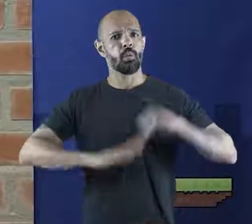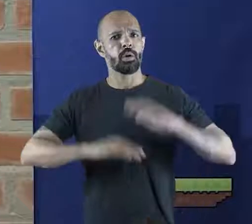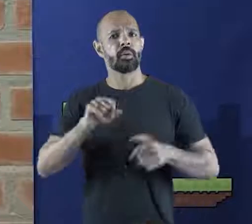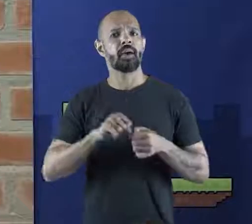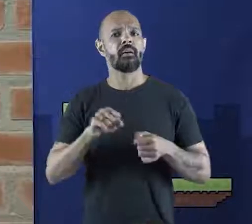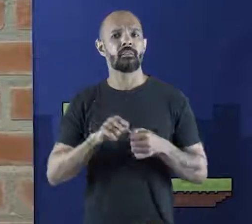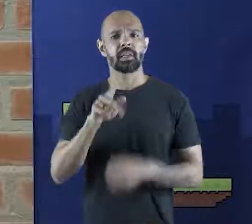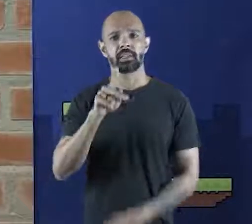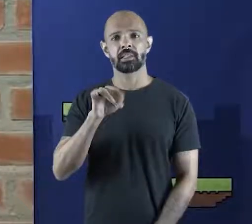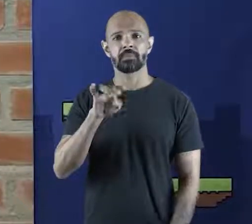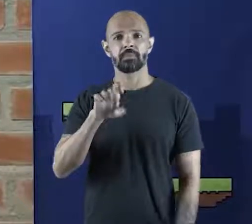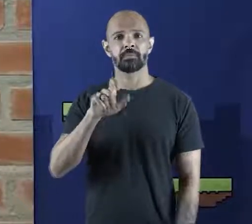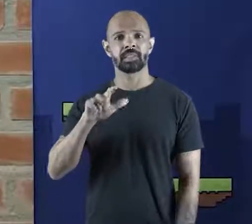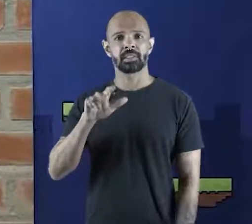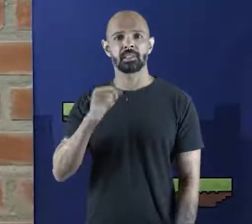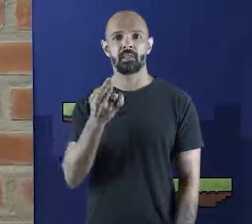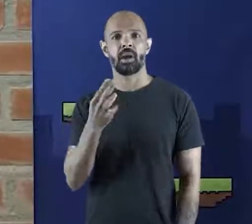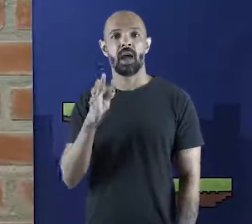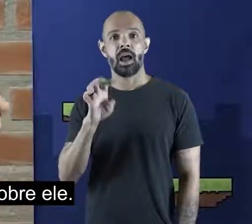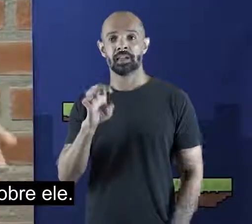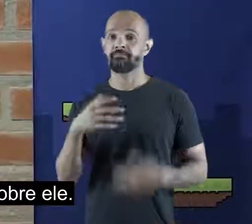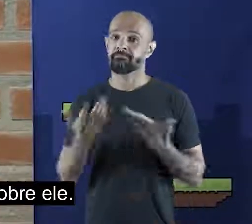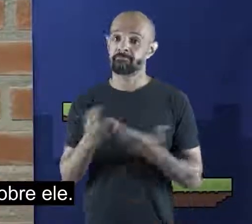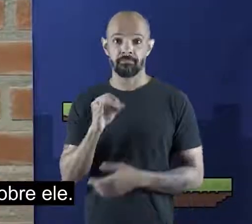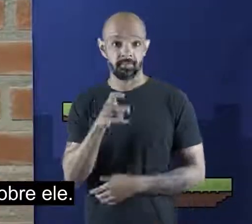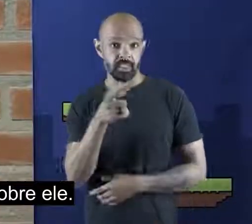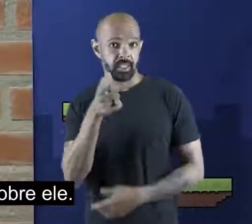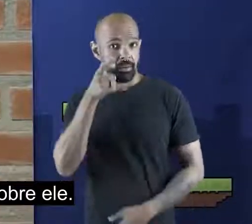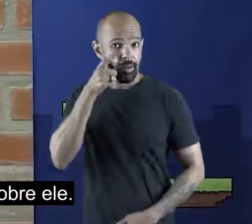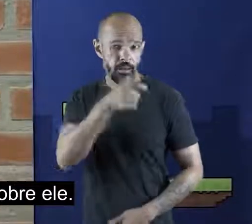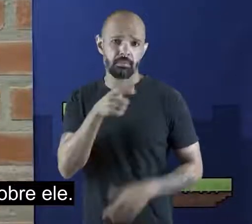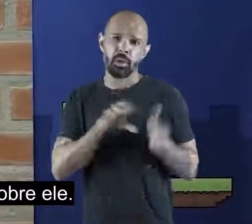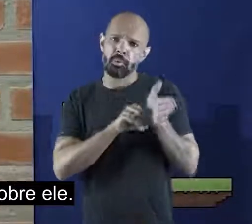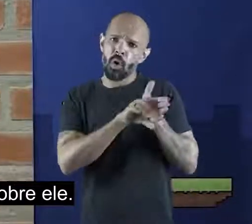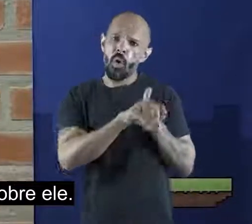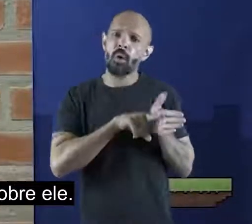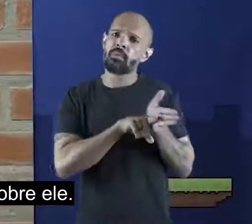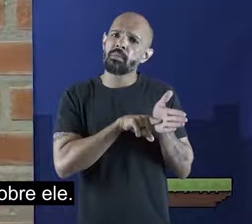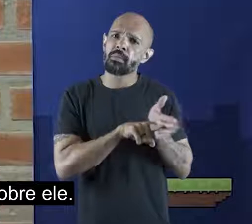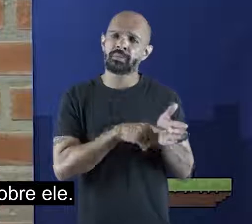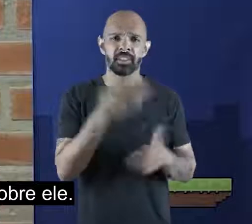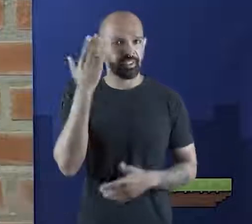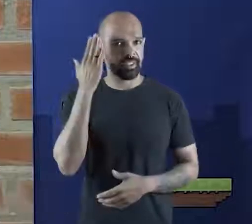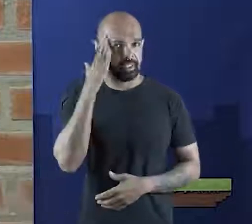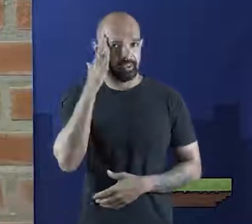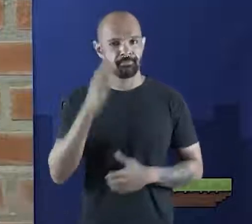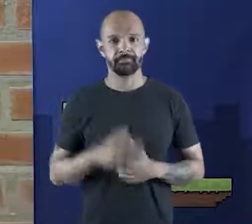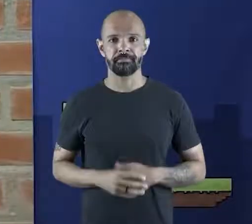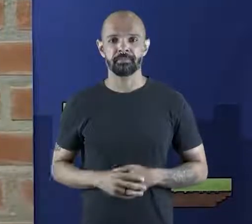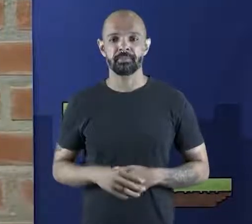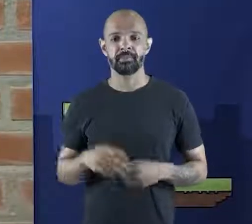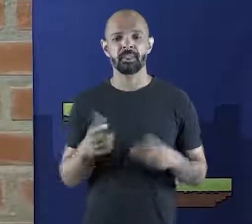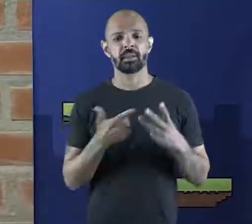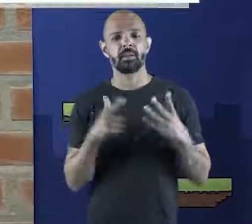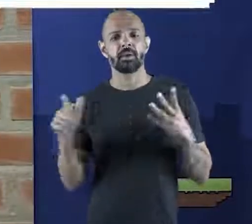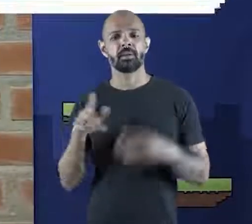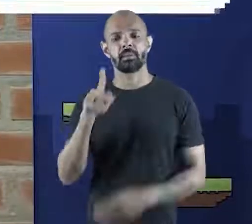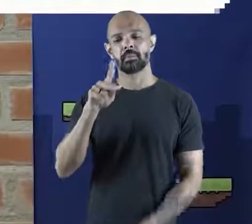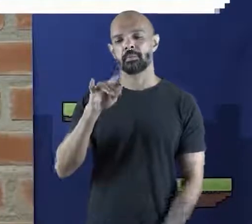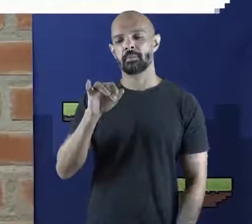muito para fazer pixel art. Tá aí, se por exemplo, se quiserem conhecer, dá uma googlada, procura sobre eles, né? Tem outro software online,